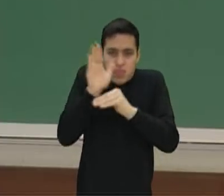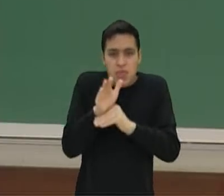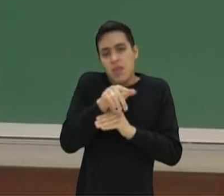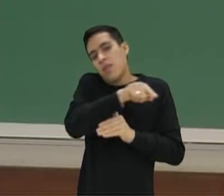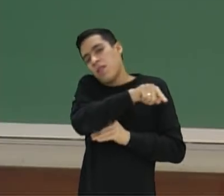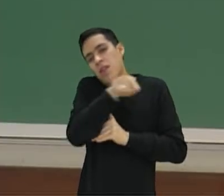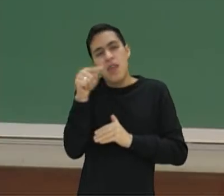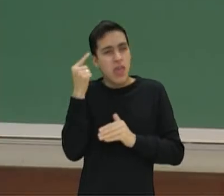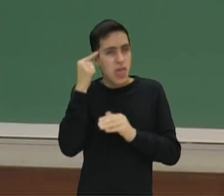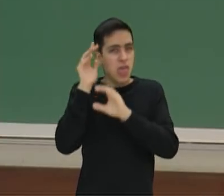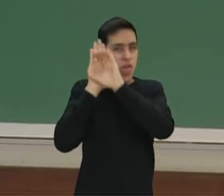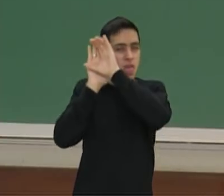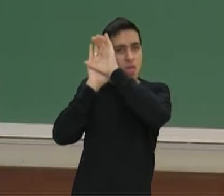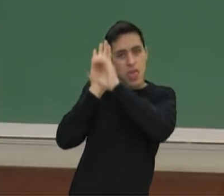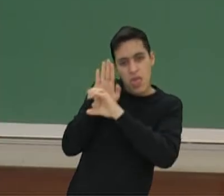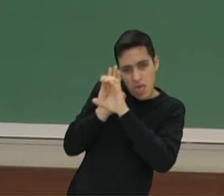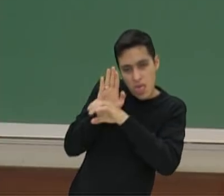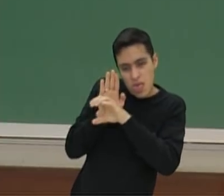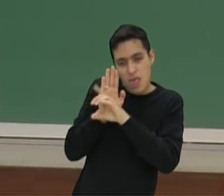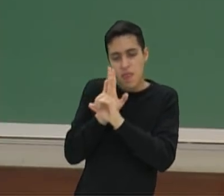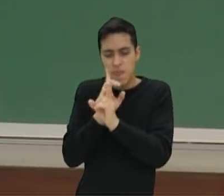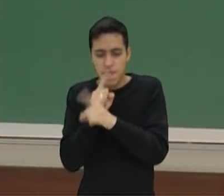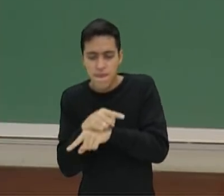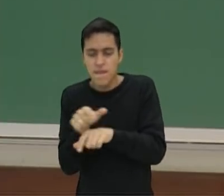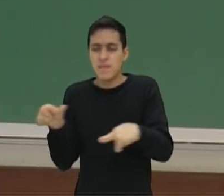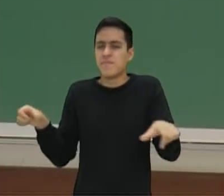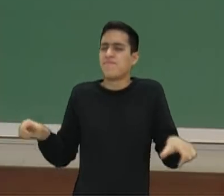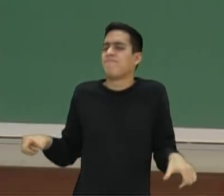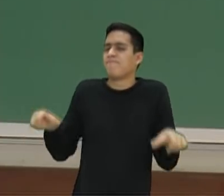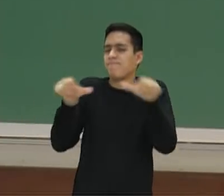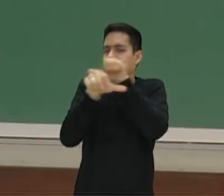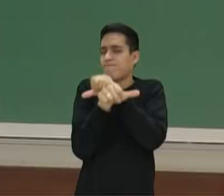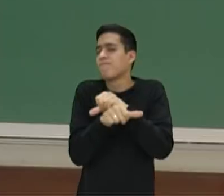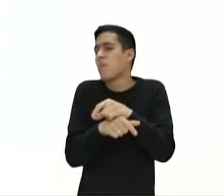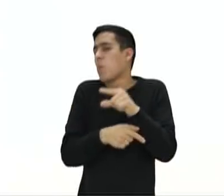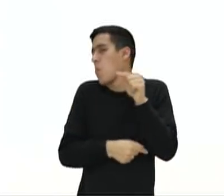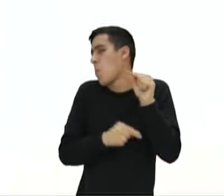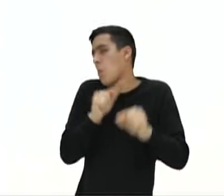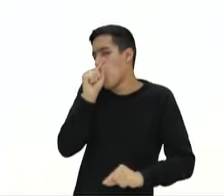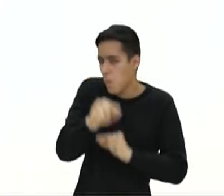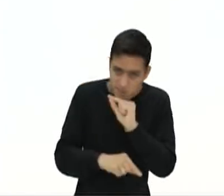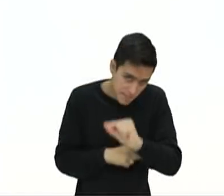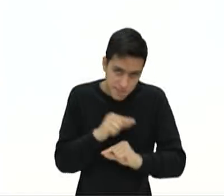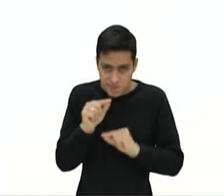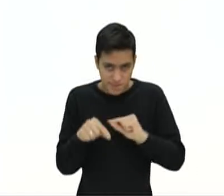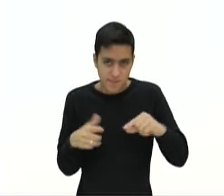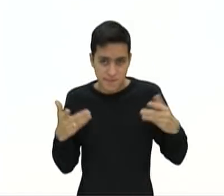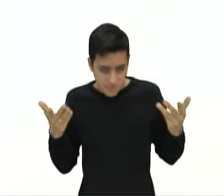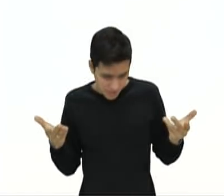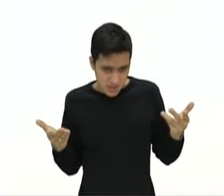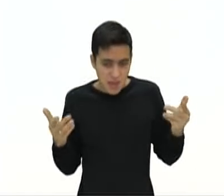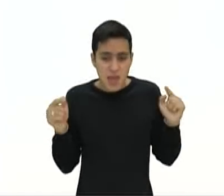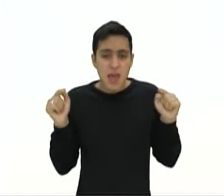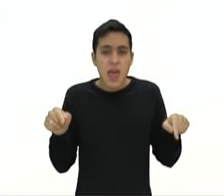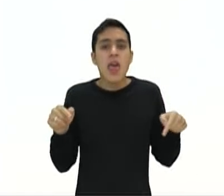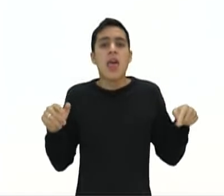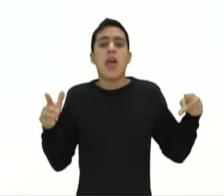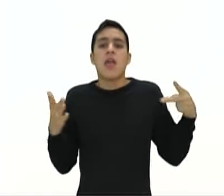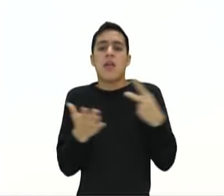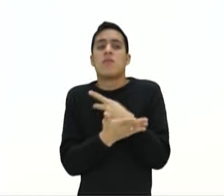definição. Inversão, está invertendo alguma coisa. É um fenômeno